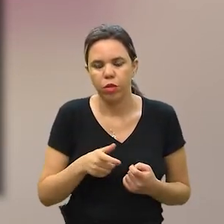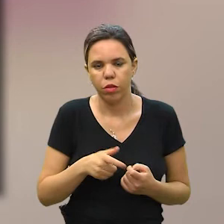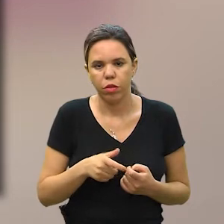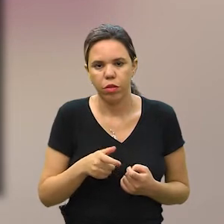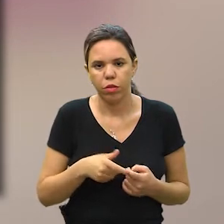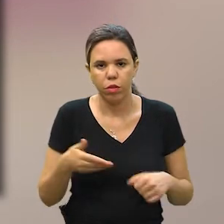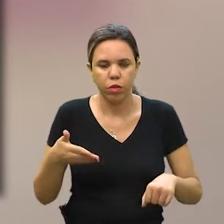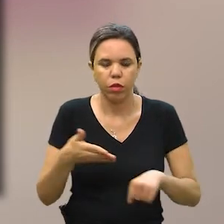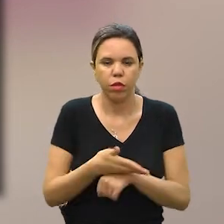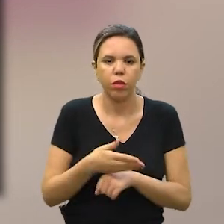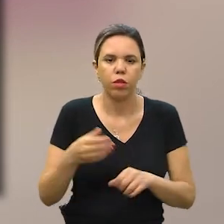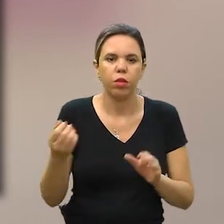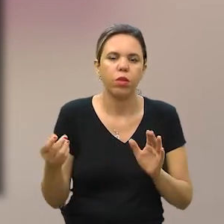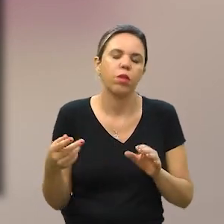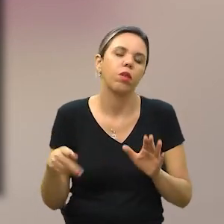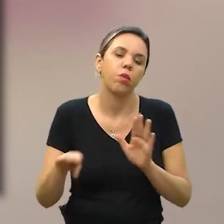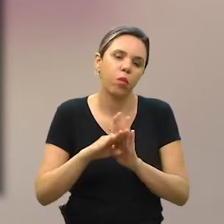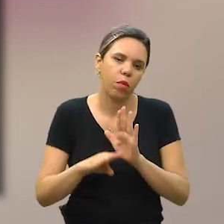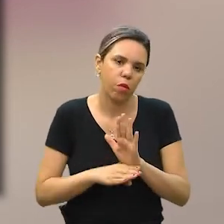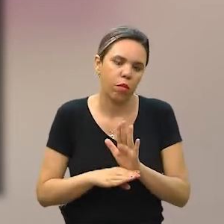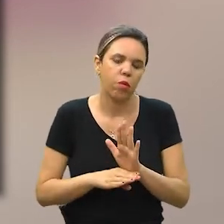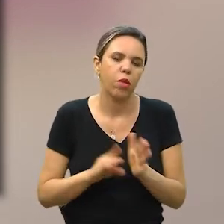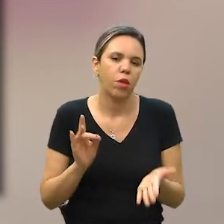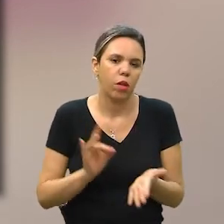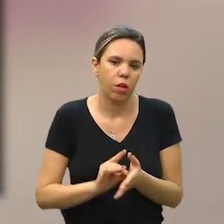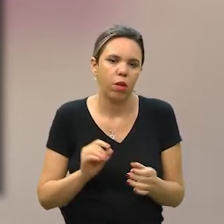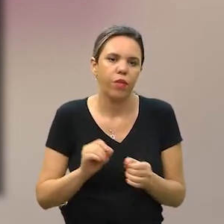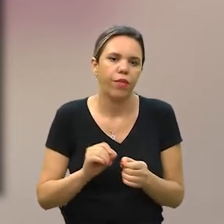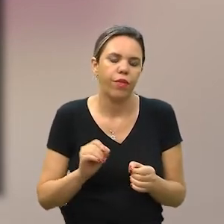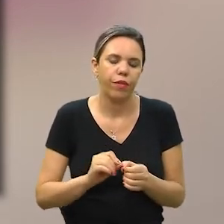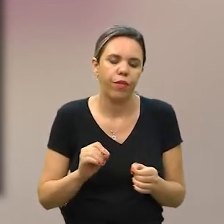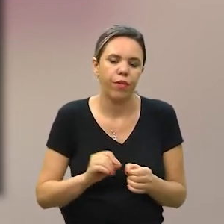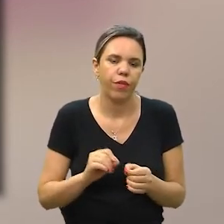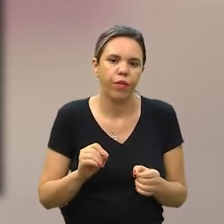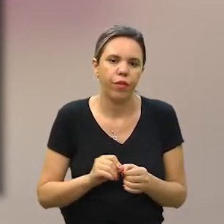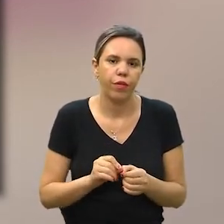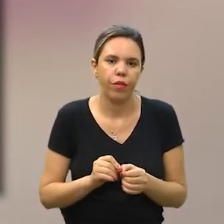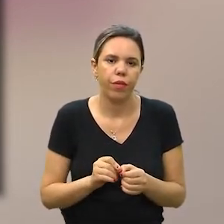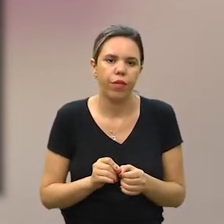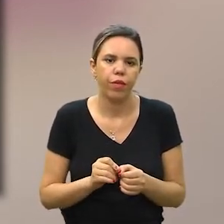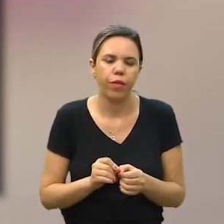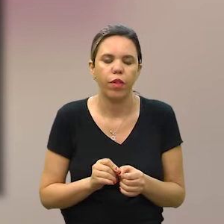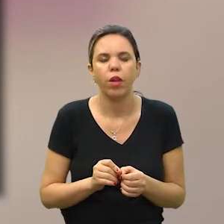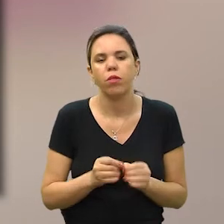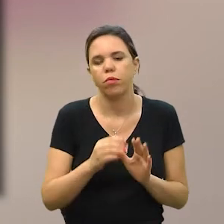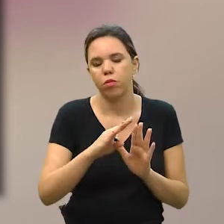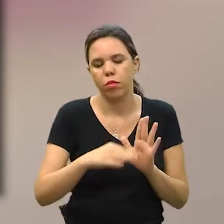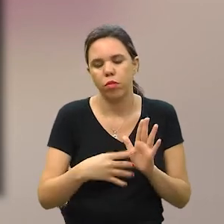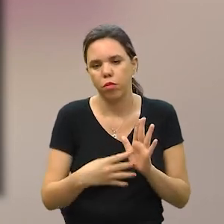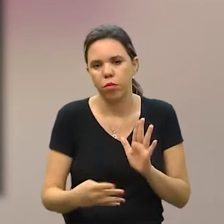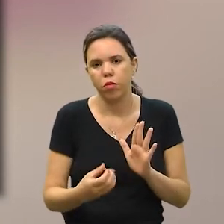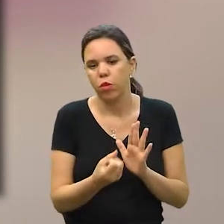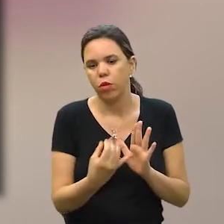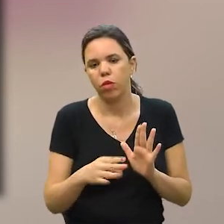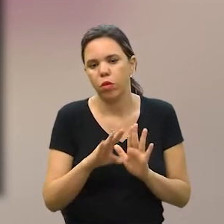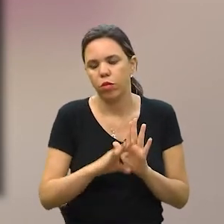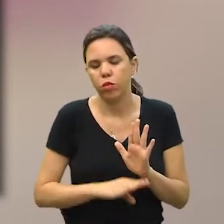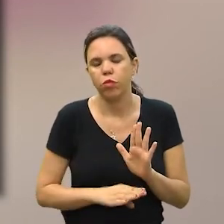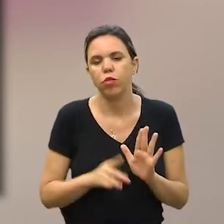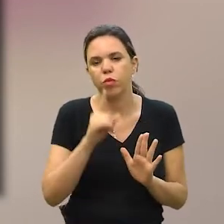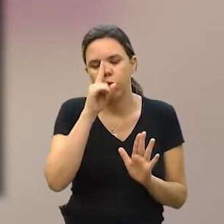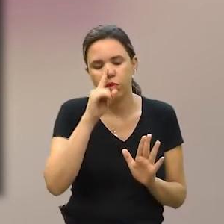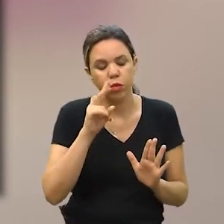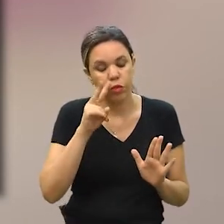médicos acessarem esse protocolo e realizarem esse score de risco, né? Esse protocolo de